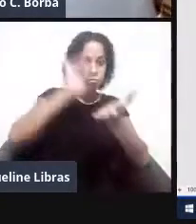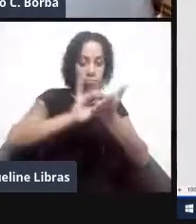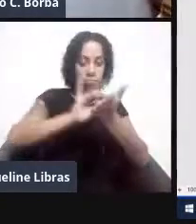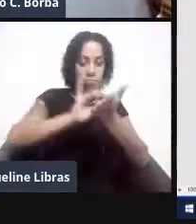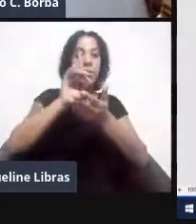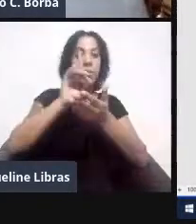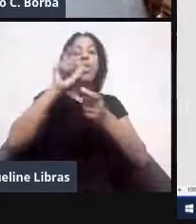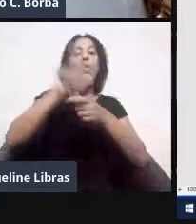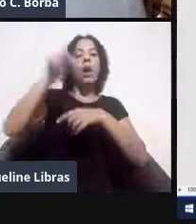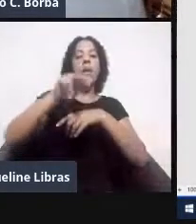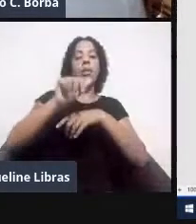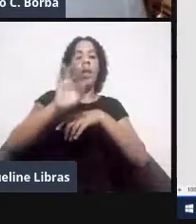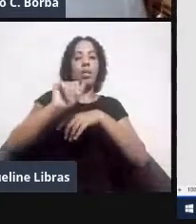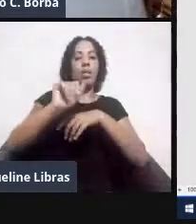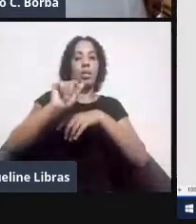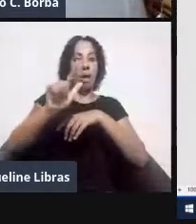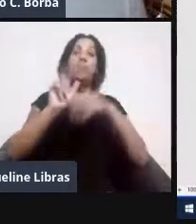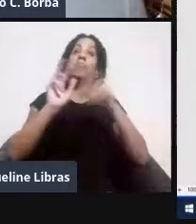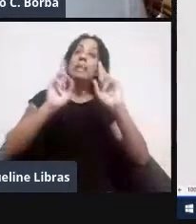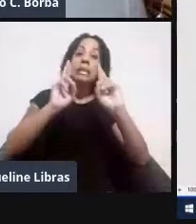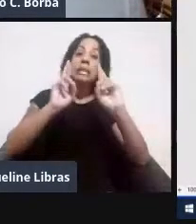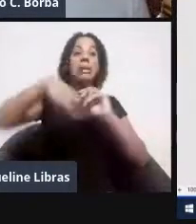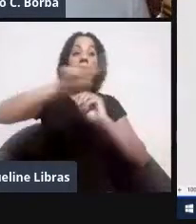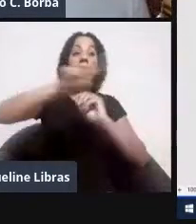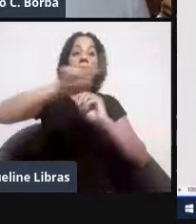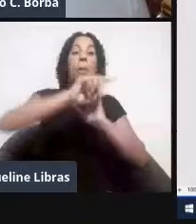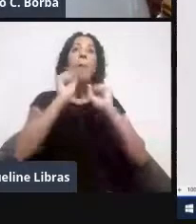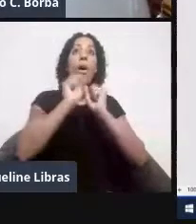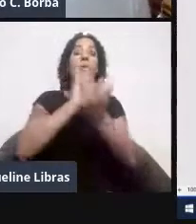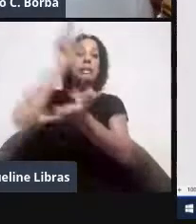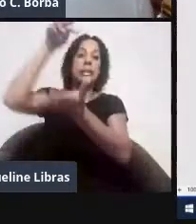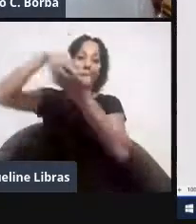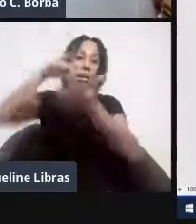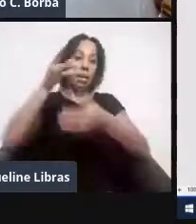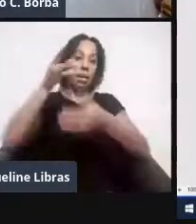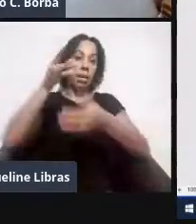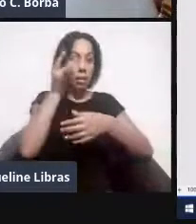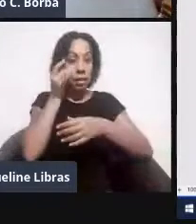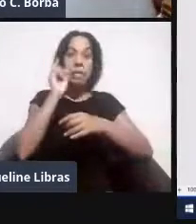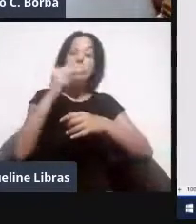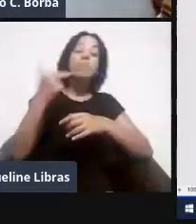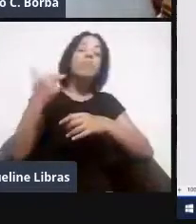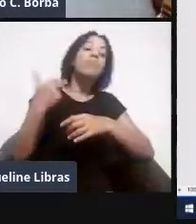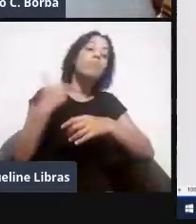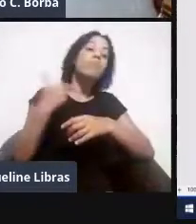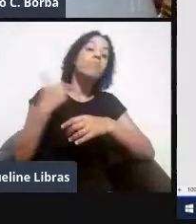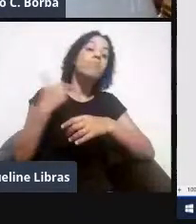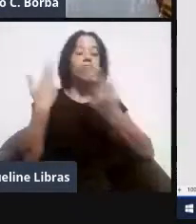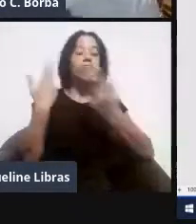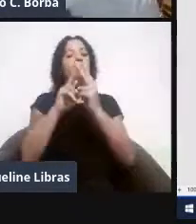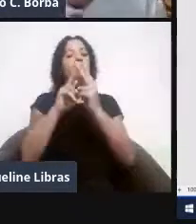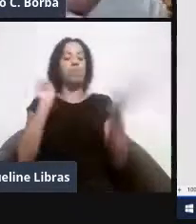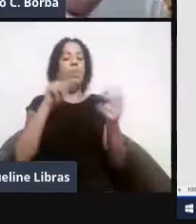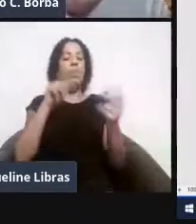gente possa ir lá presencialmente, senão vai ser virtual, como foi esse ano, ia ser em Pelotas, Rio Grande do Sul, e